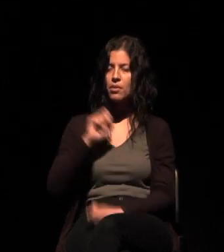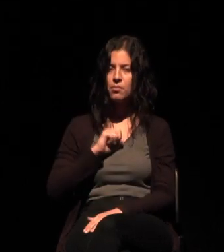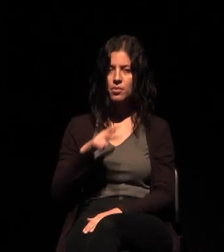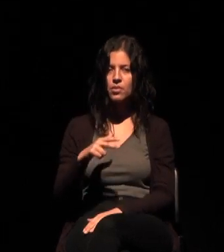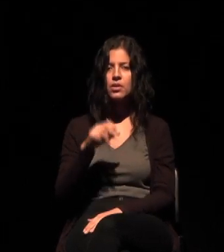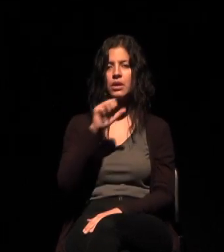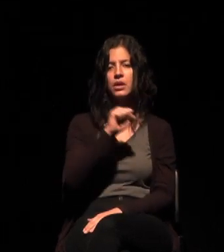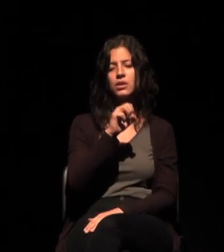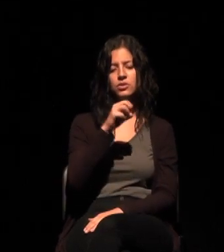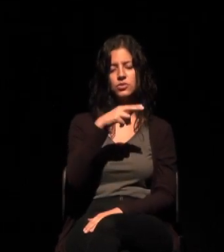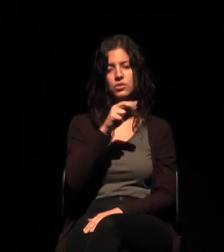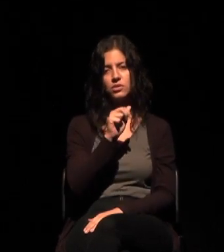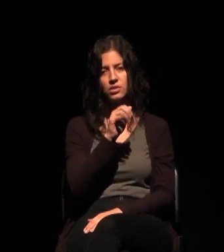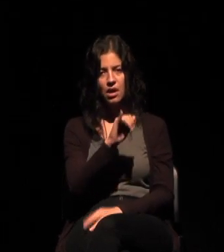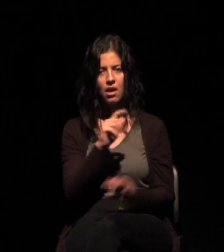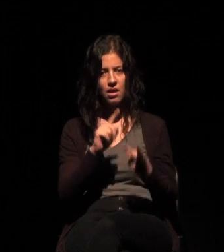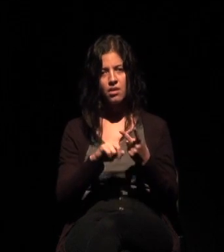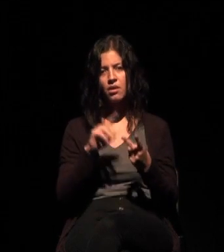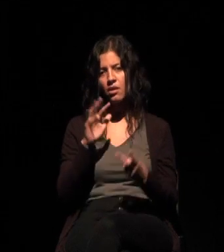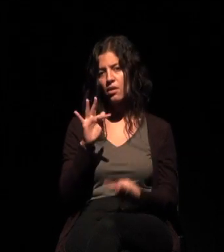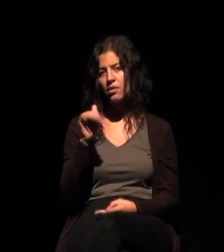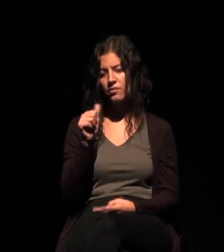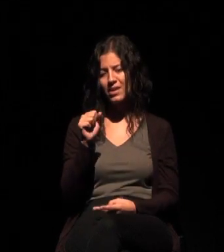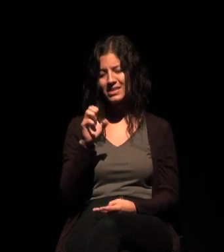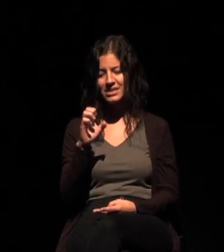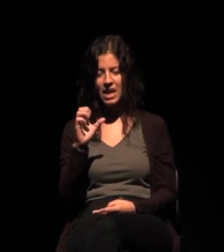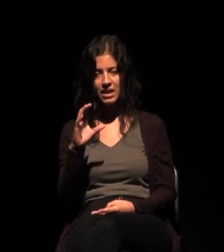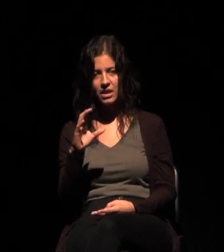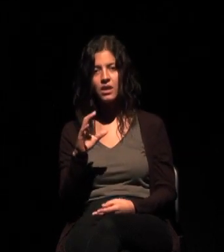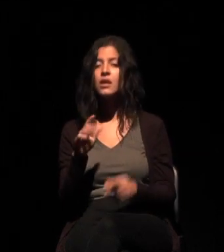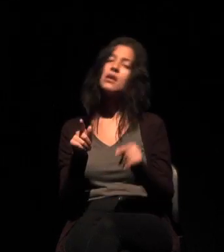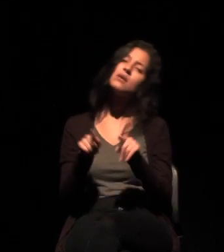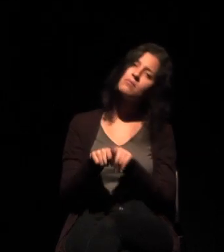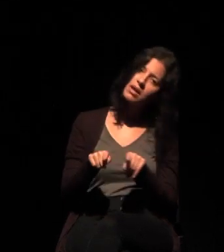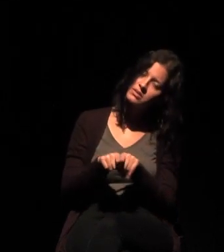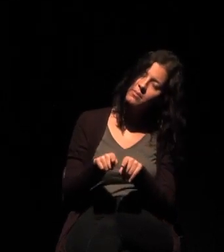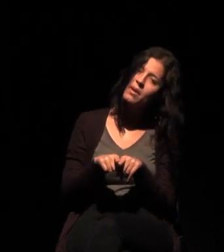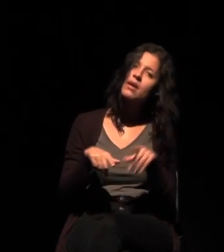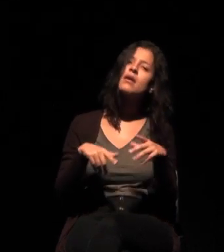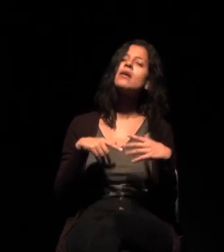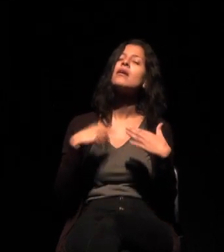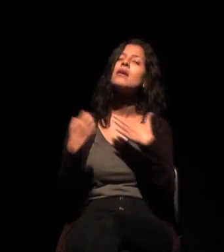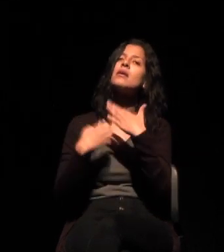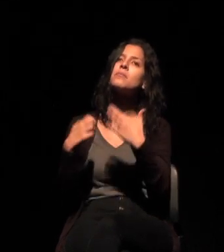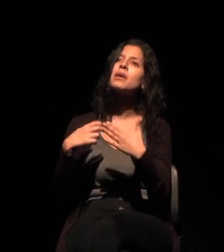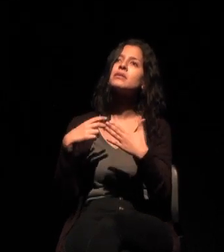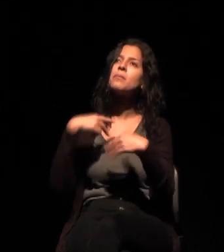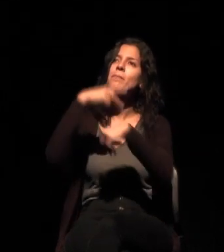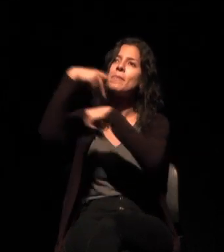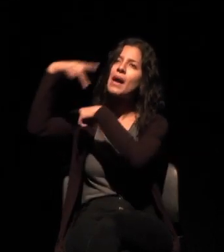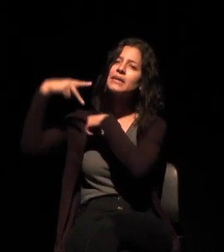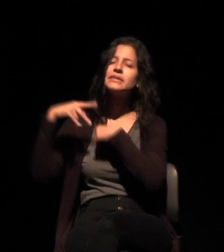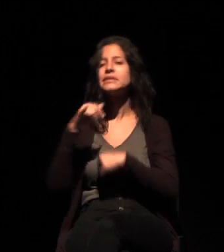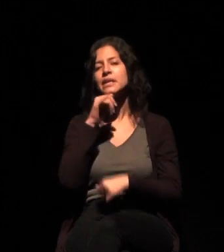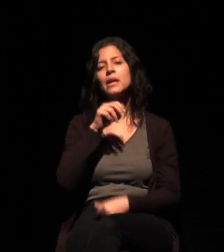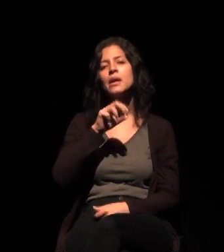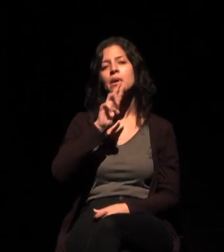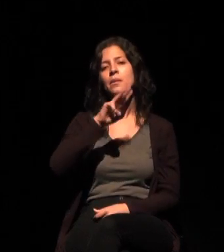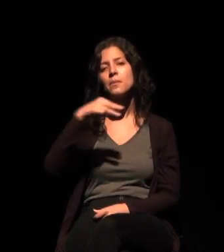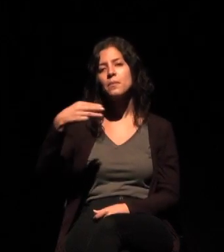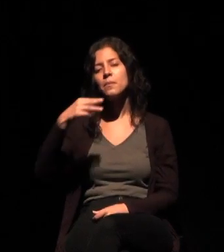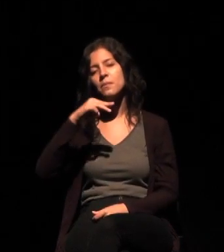como é fazer aqui mas também estamos a falar de empresas internacionais nomeadamente microsoftsol títulos